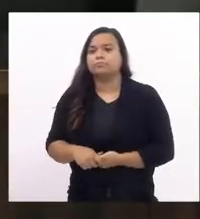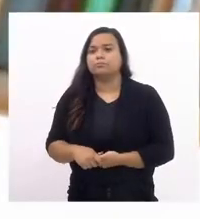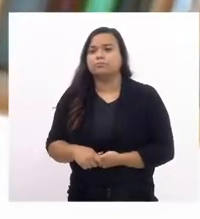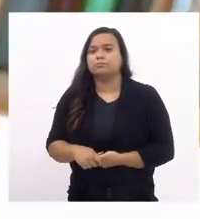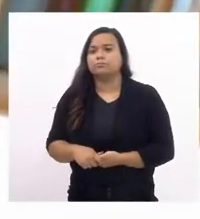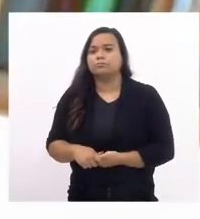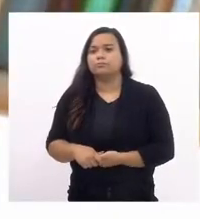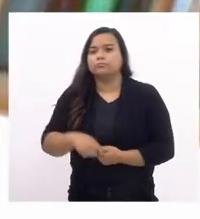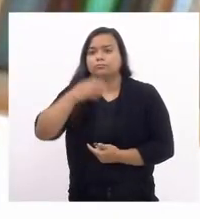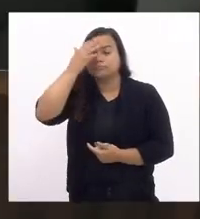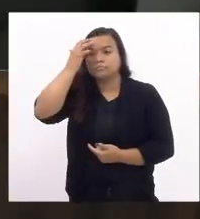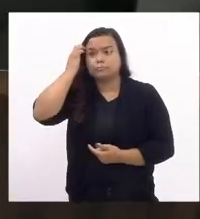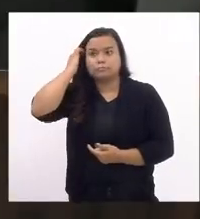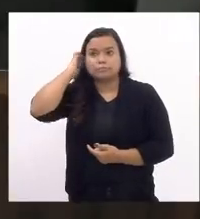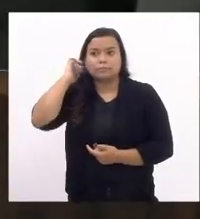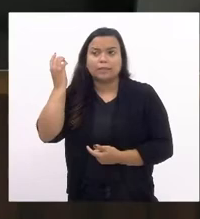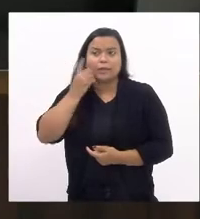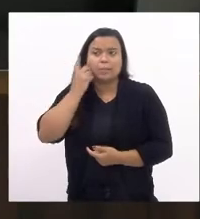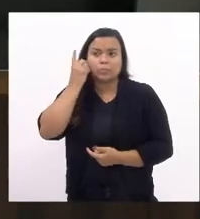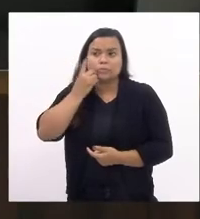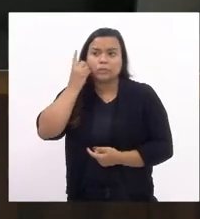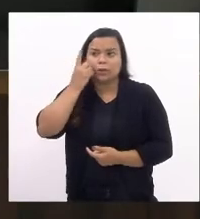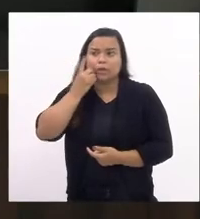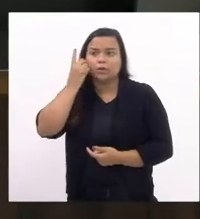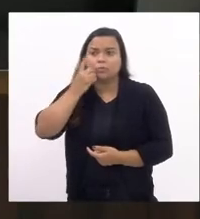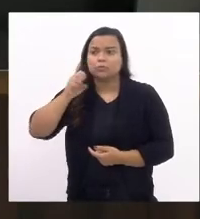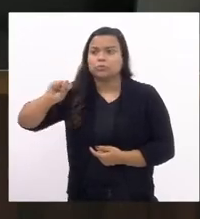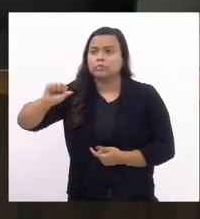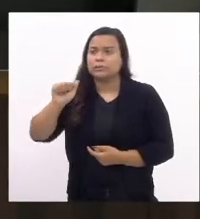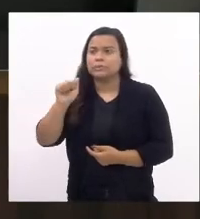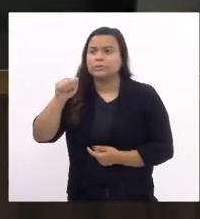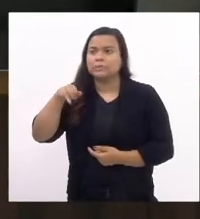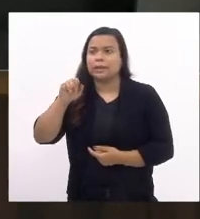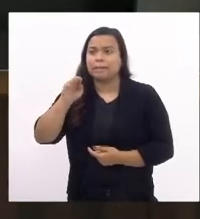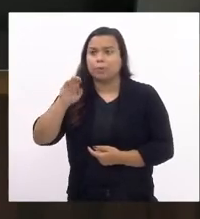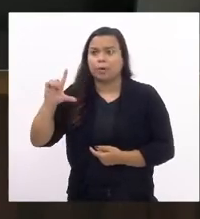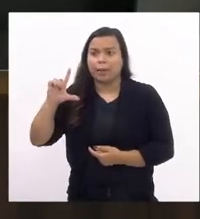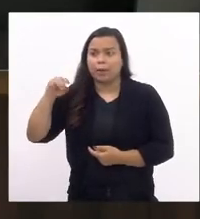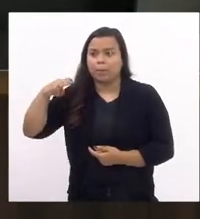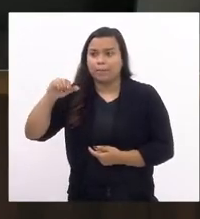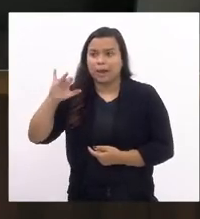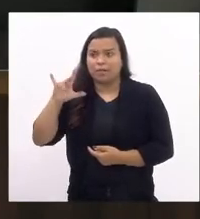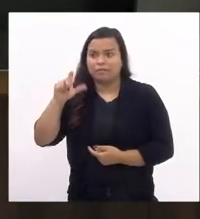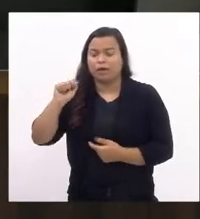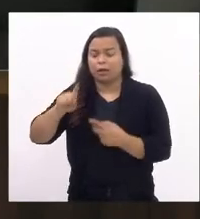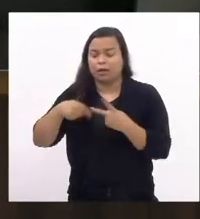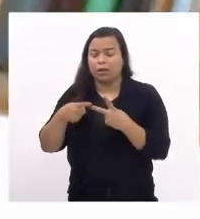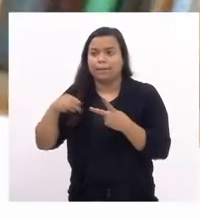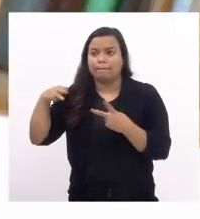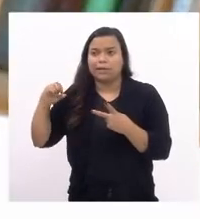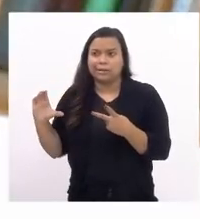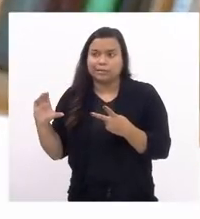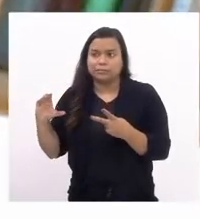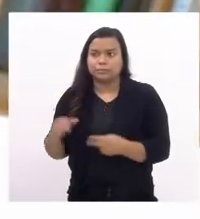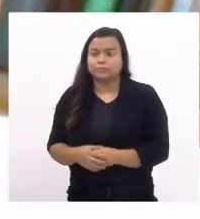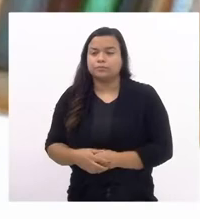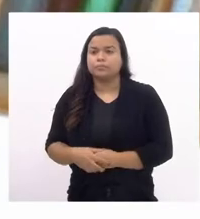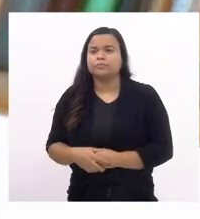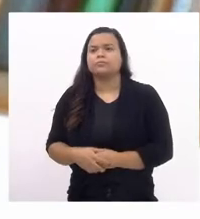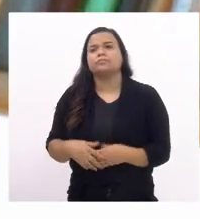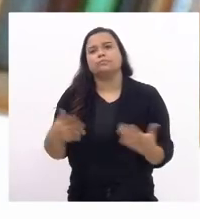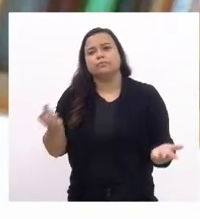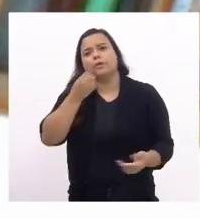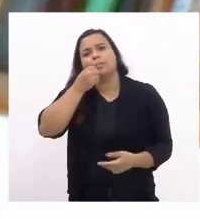Presidente. Deputado Samuel Malafaia, seguido deputado Carlos Mink. Boa tarde, presidente. Queria